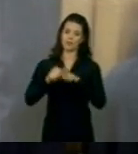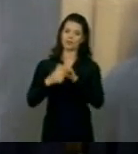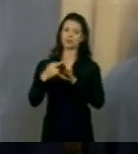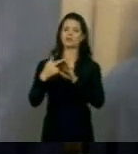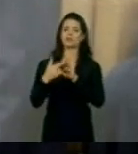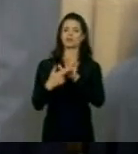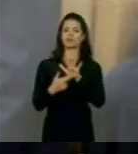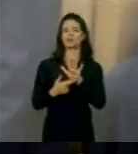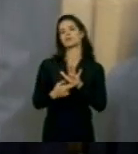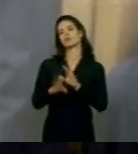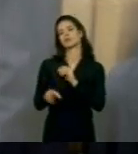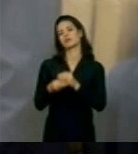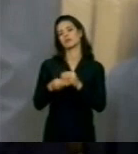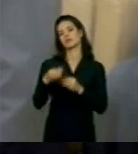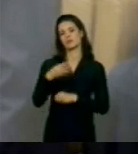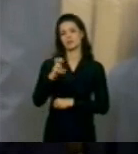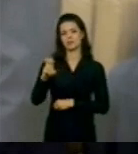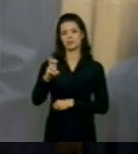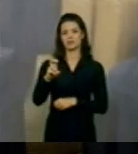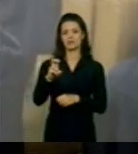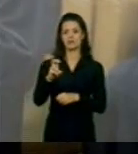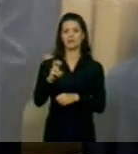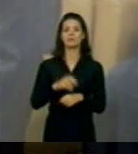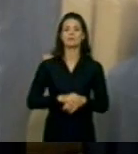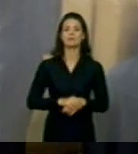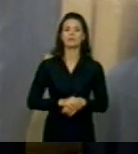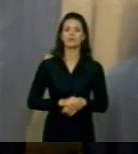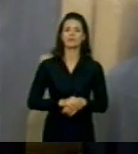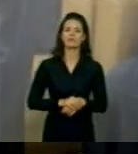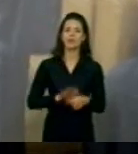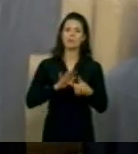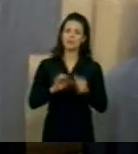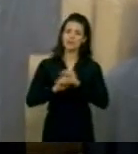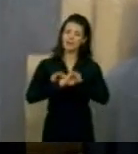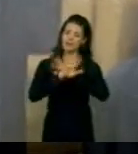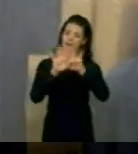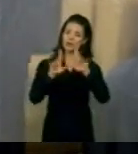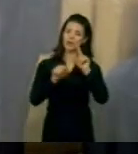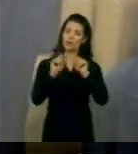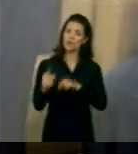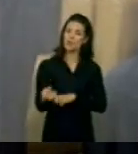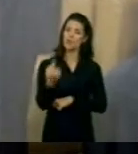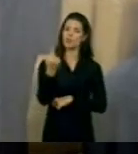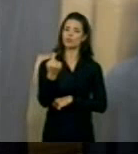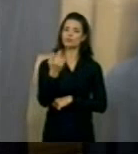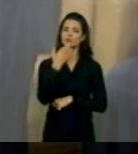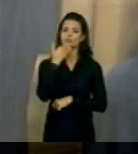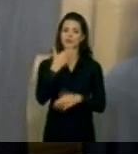pela Emenda 35 de 2001, deixa claro que só há um tipo de